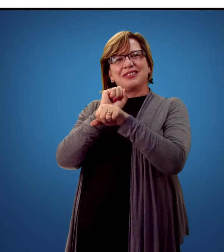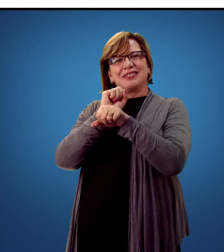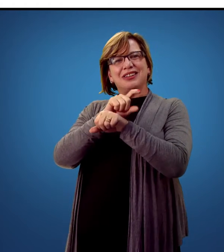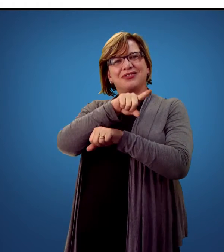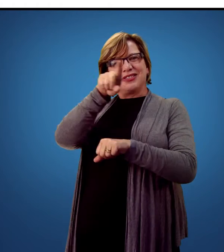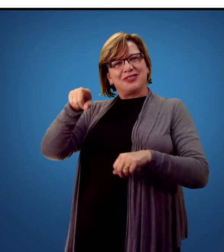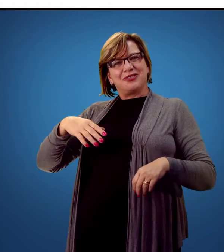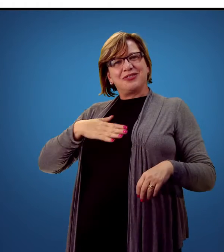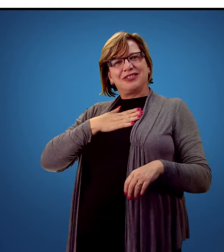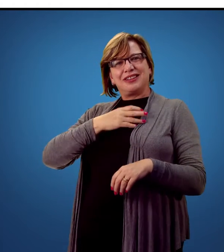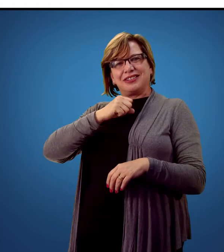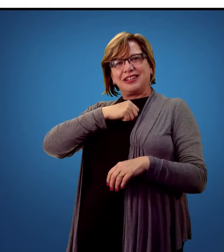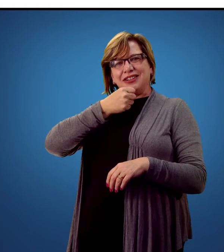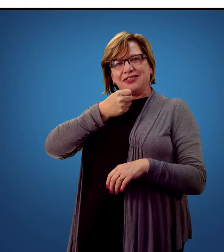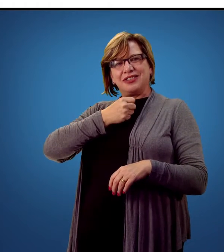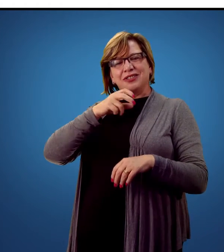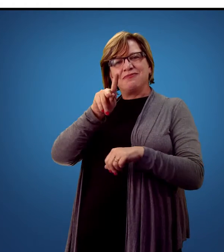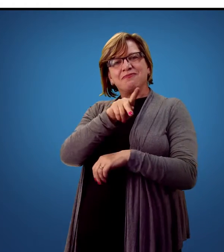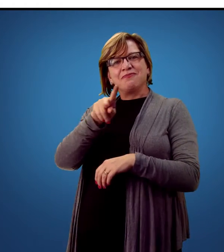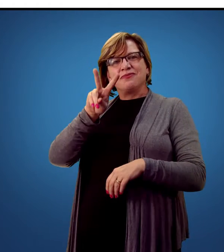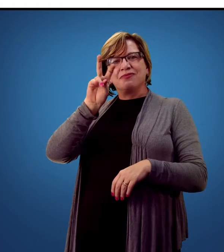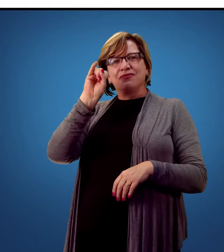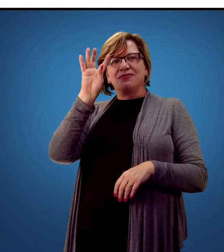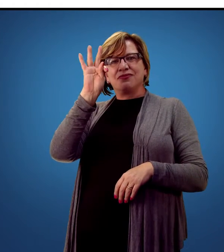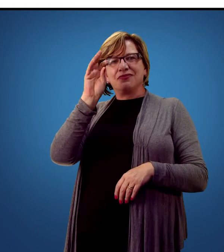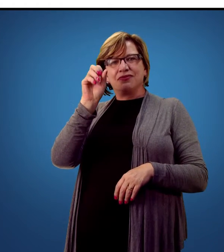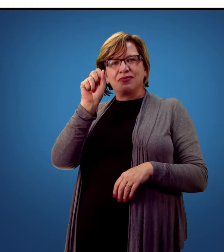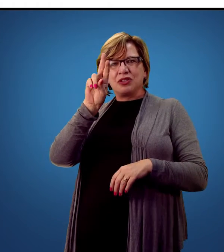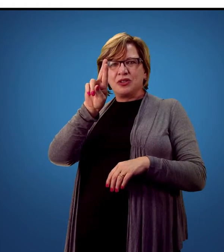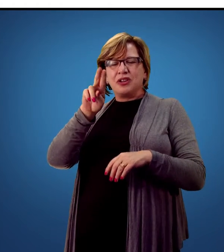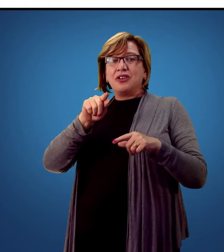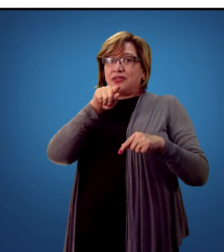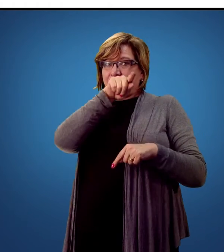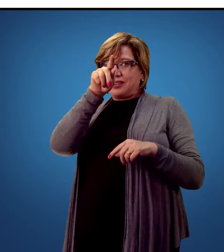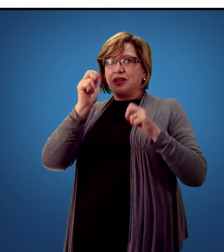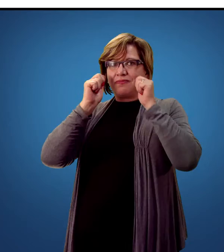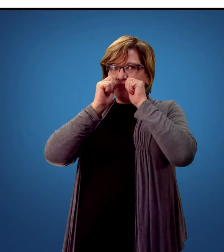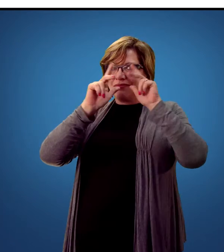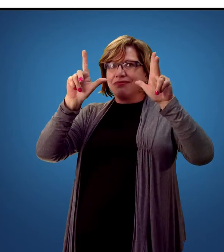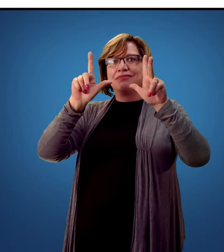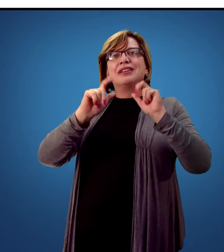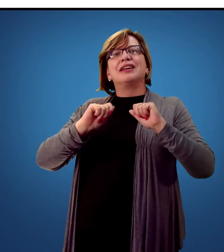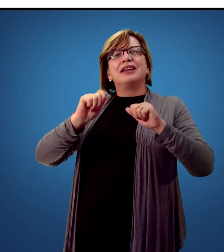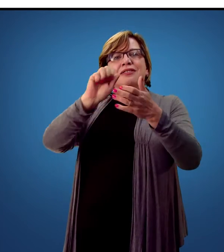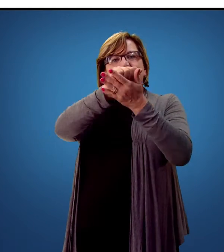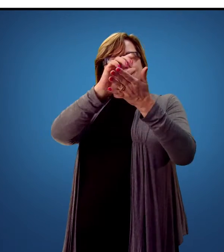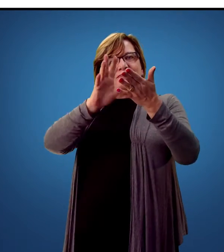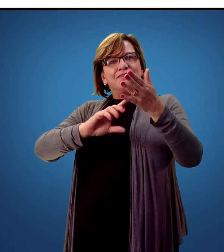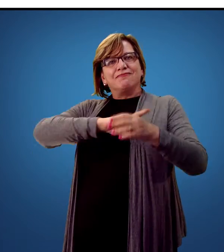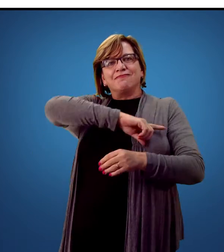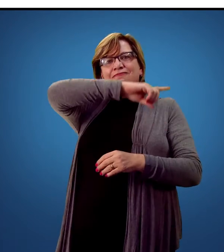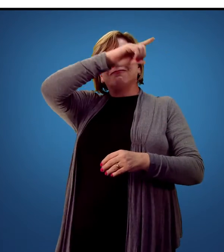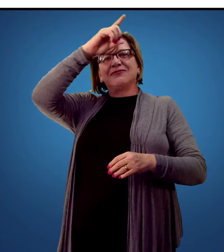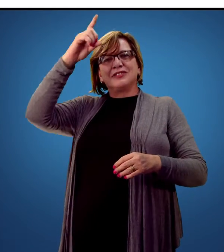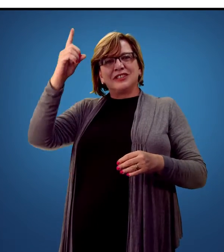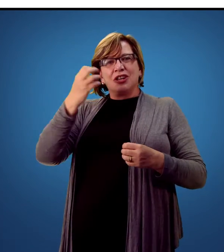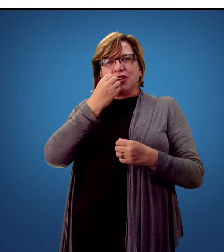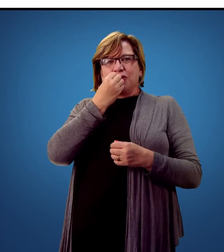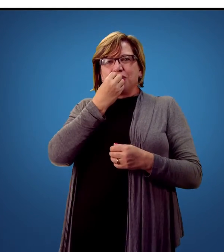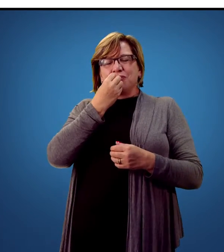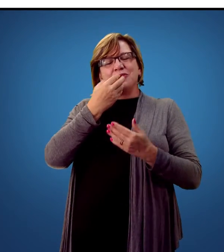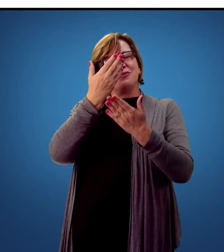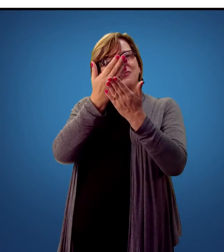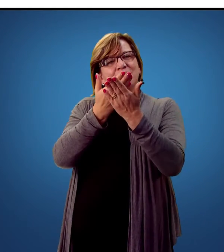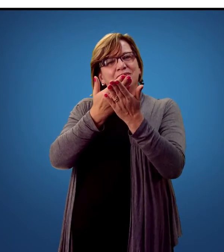com o professor vitor de bosque fiquem atentos aos prazos das atividades propostas para esta semana e uma ótima